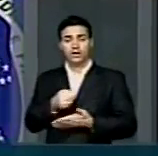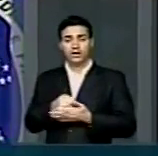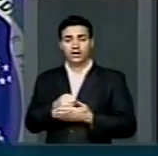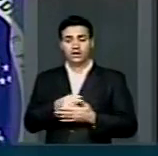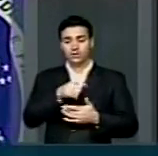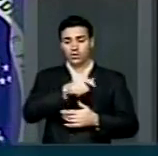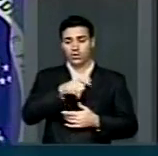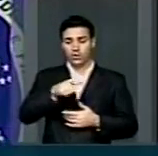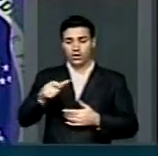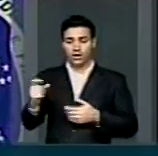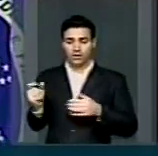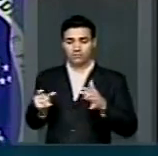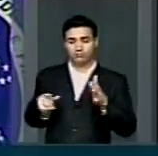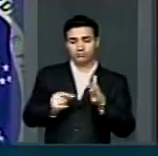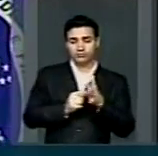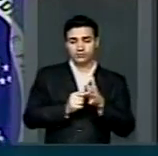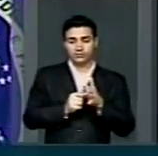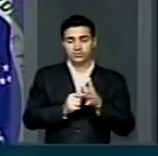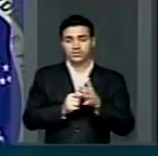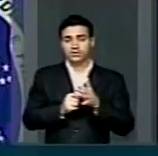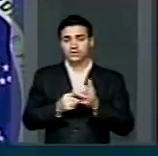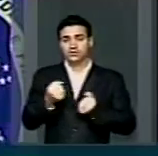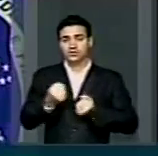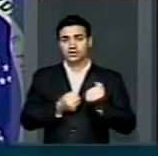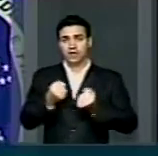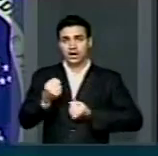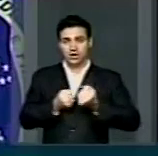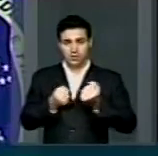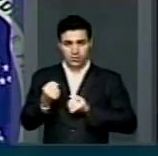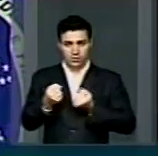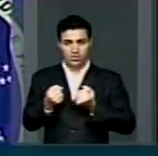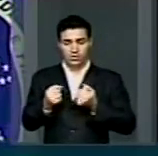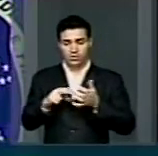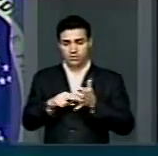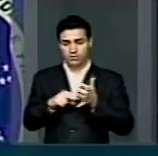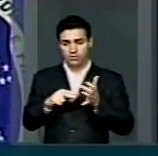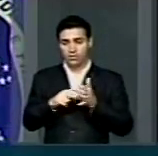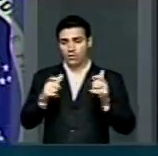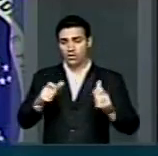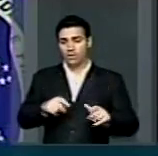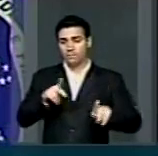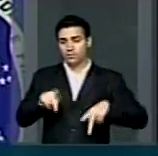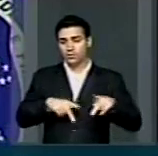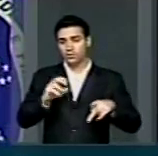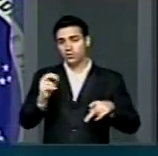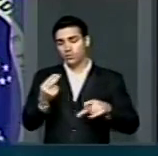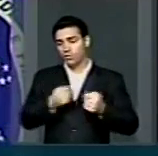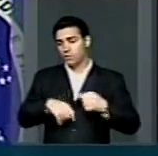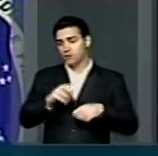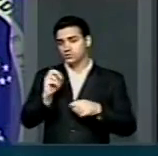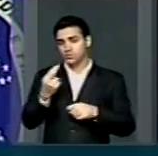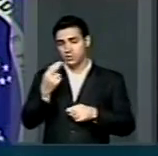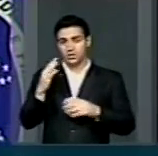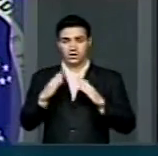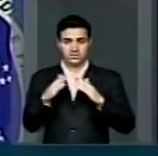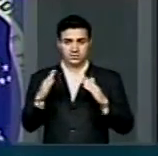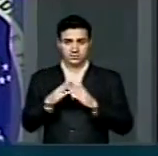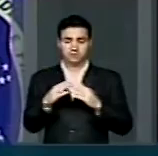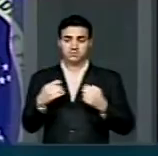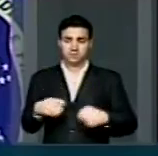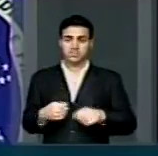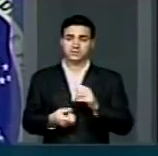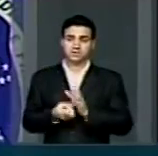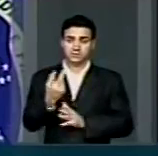de recarga de baterias de carros elétricos em vias públicas, ambientes residenciais e comerciais. Senhor